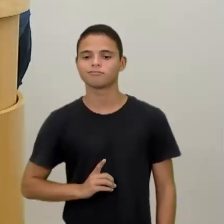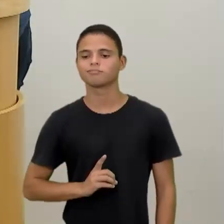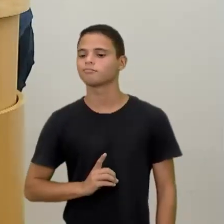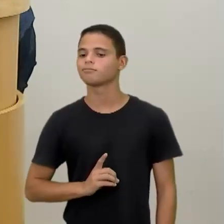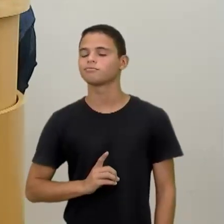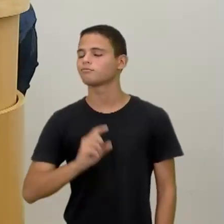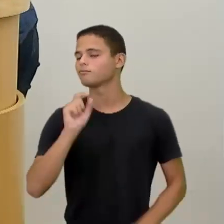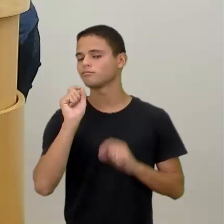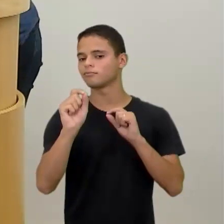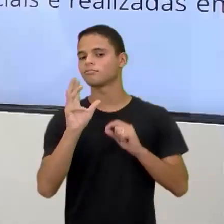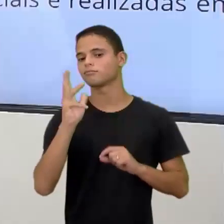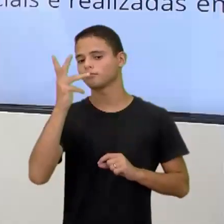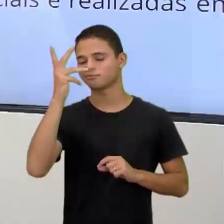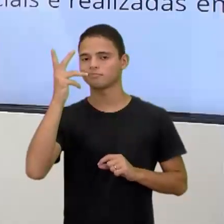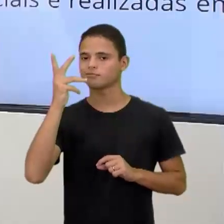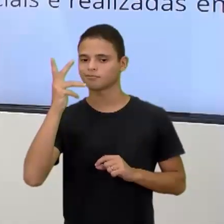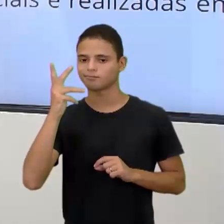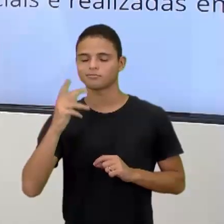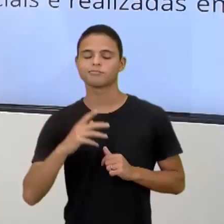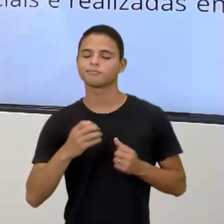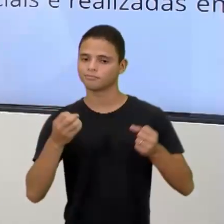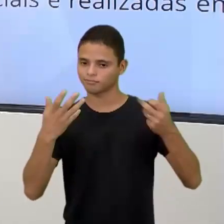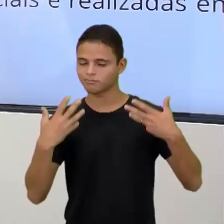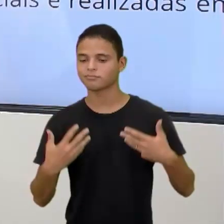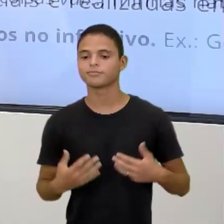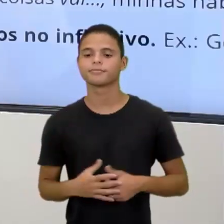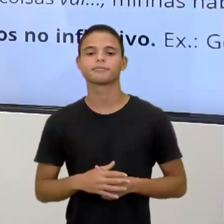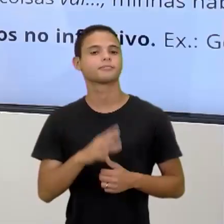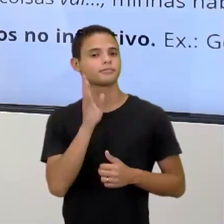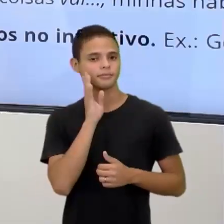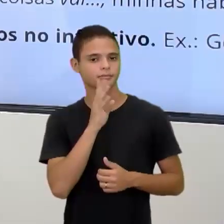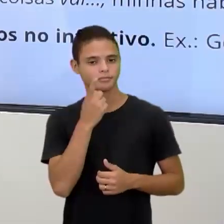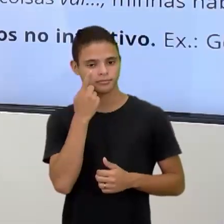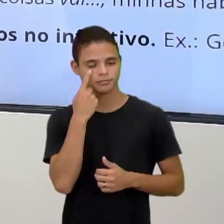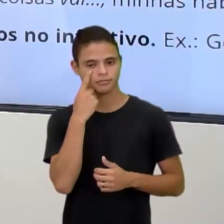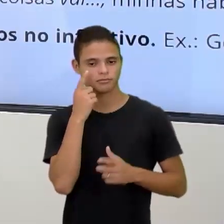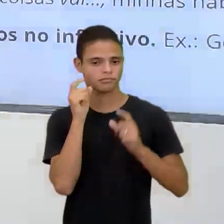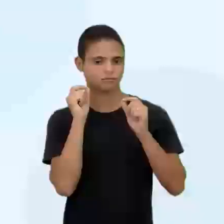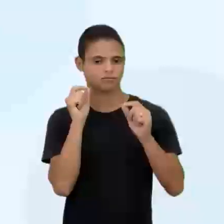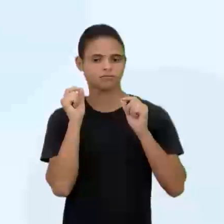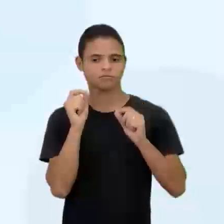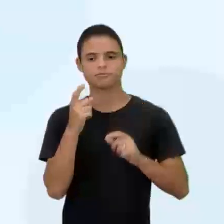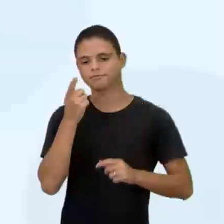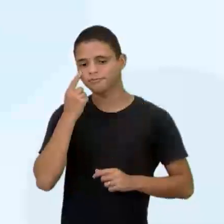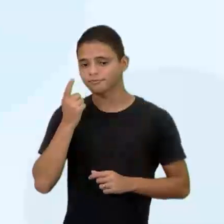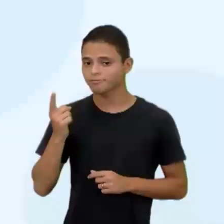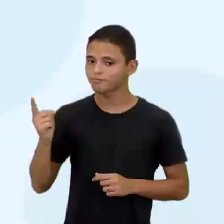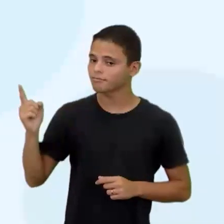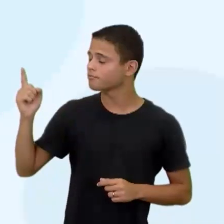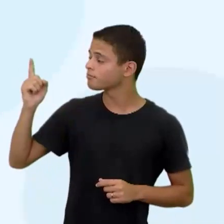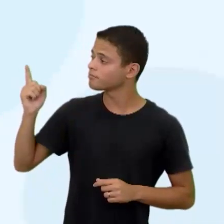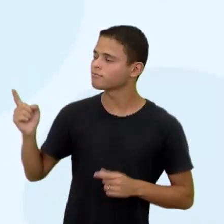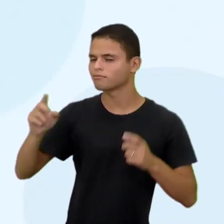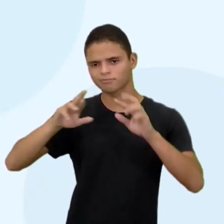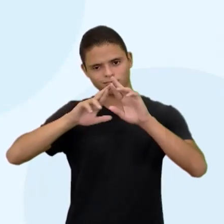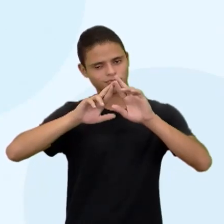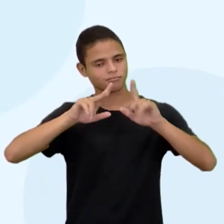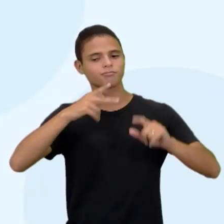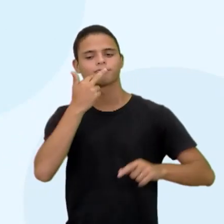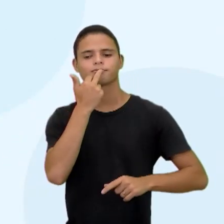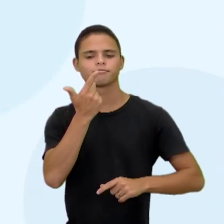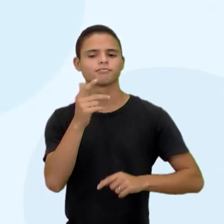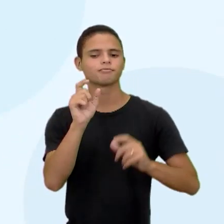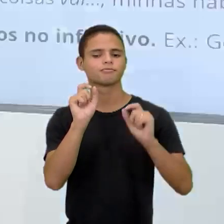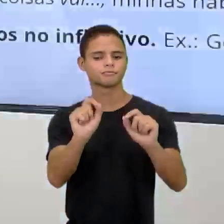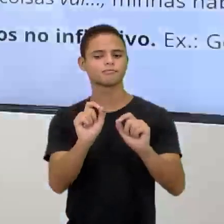você depressivo, né? Entre aspas. Muito legal. Vamos ver o que tem aqui, ó. A variedade linguística. A gente fala muito de variedade linguística por